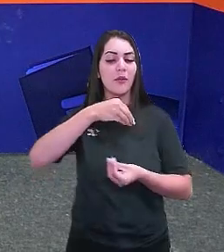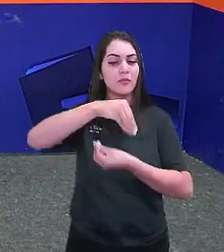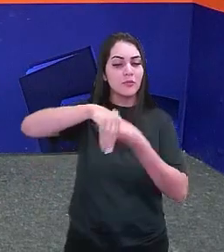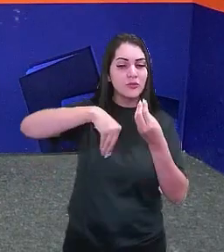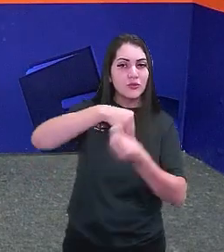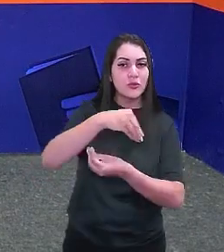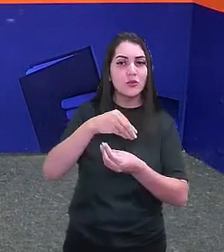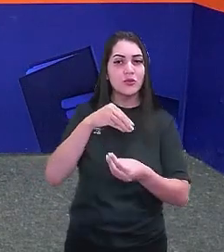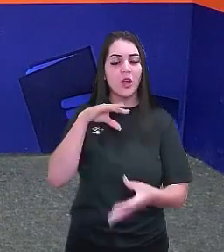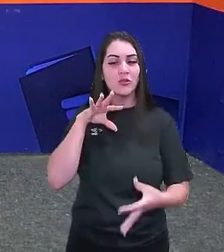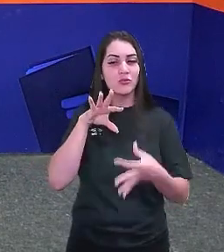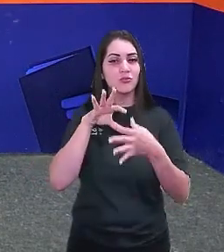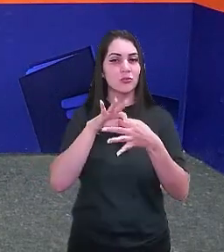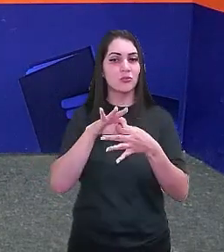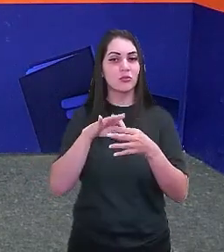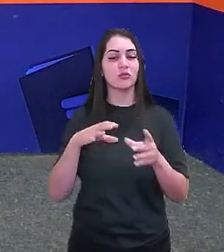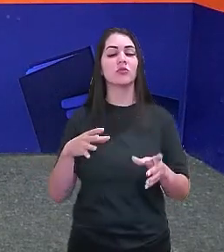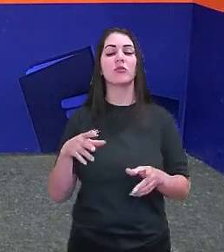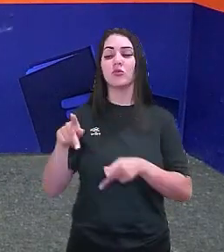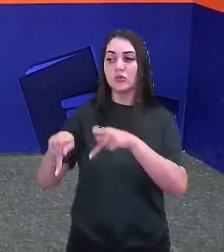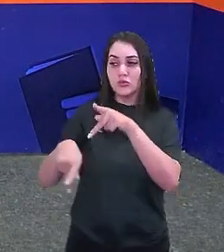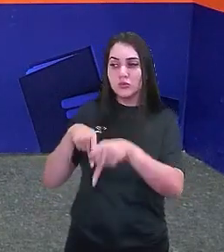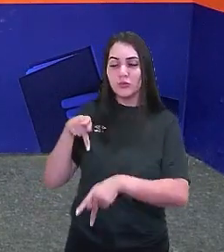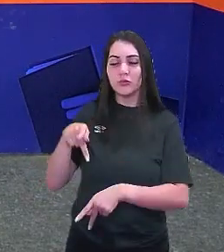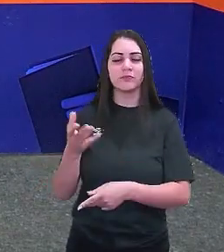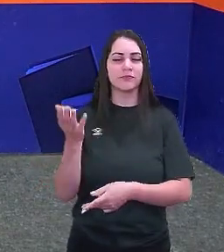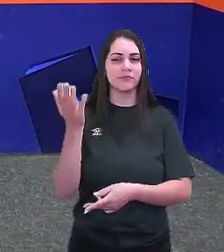dessa junção de todos os povos. Vamos lá?